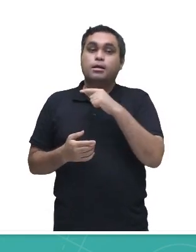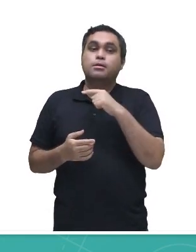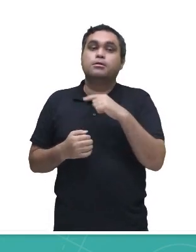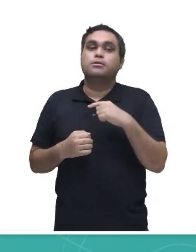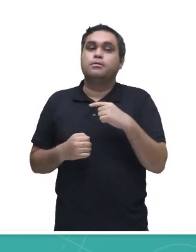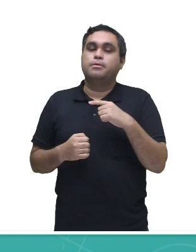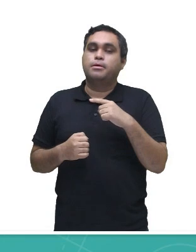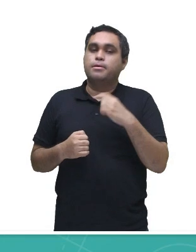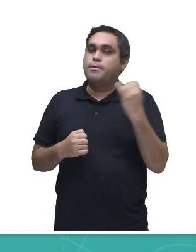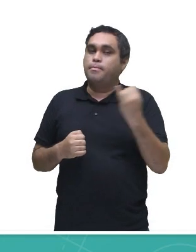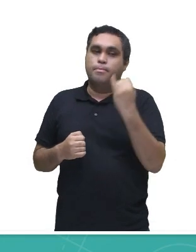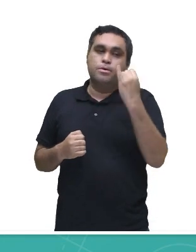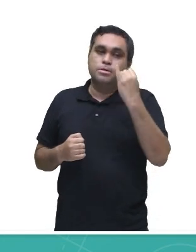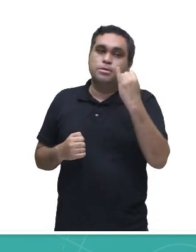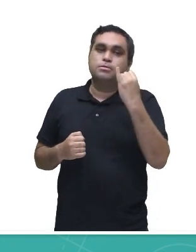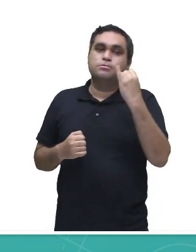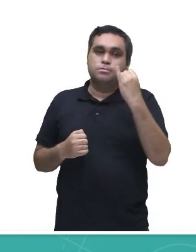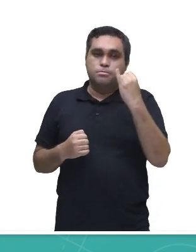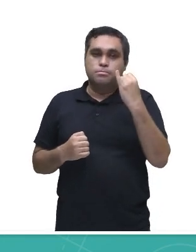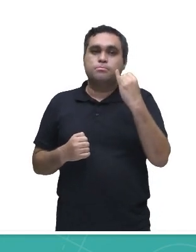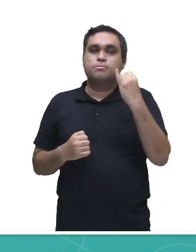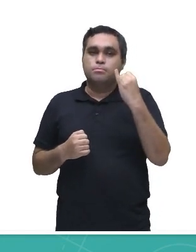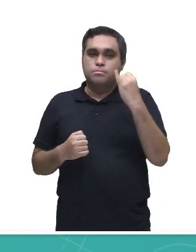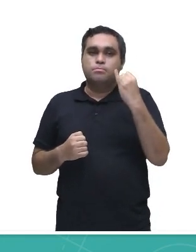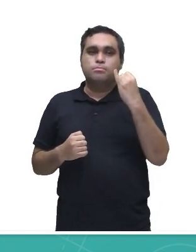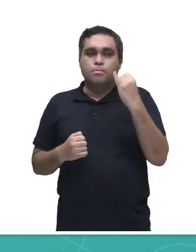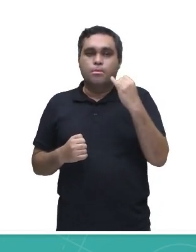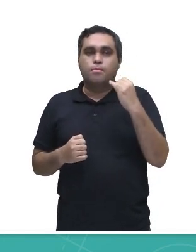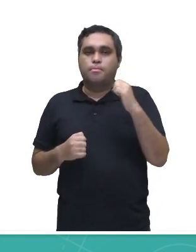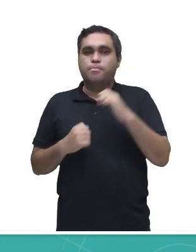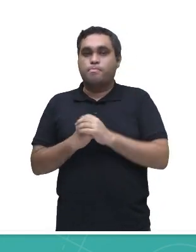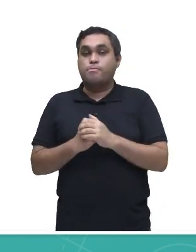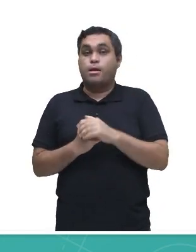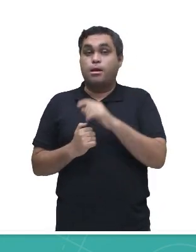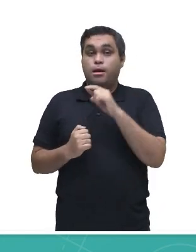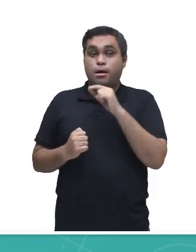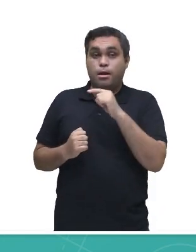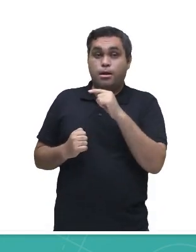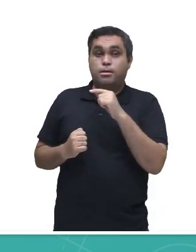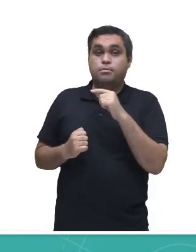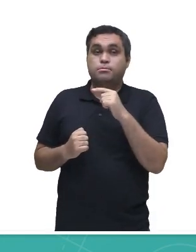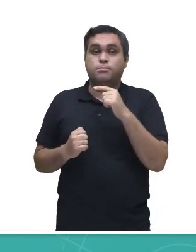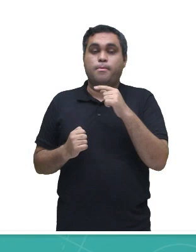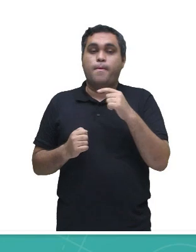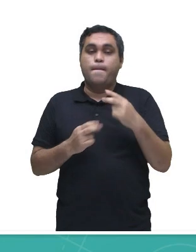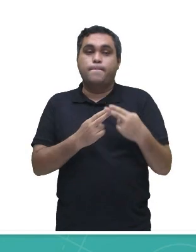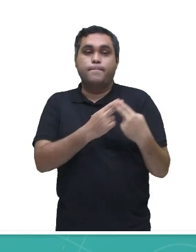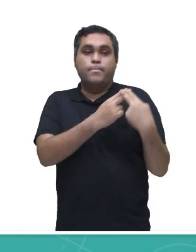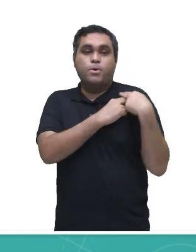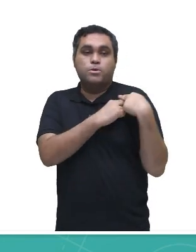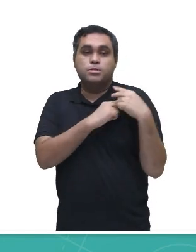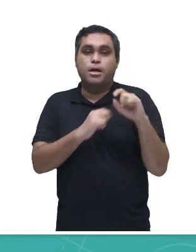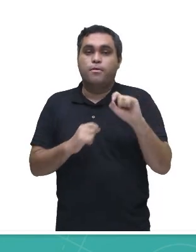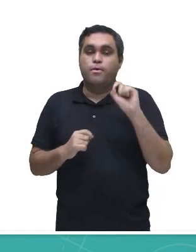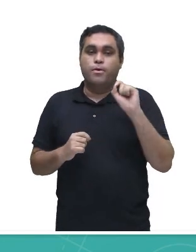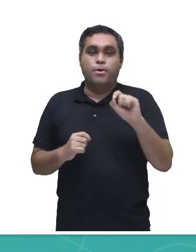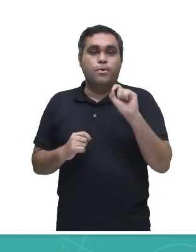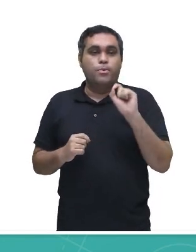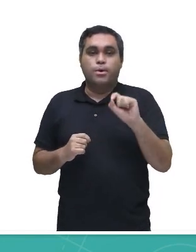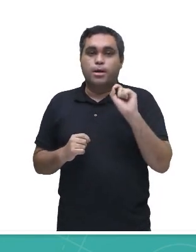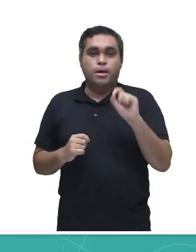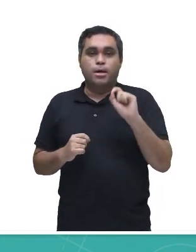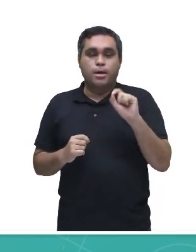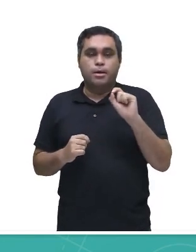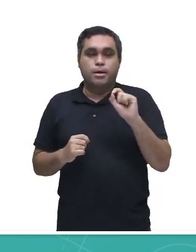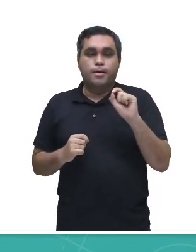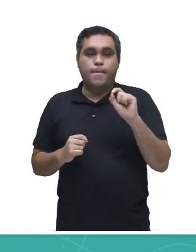muito importantes dentro da célula. E a presença ou a ausência deles no retículo endoplasmático, que é a organela que nós vamos